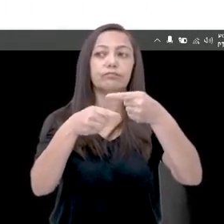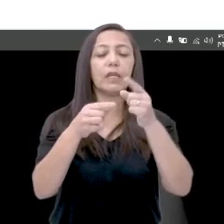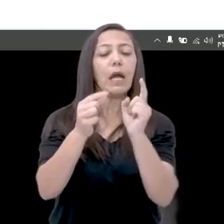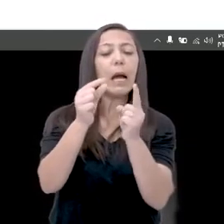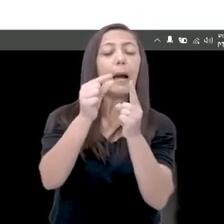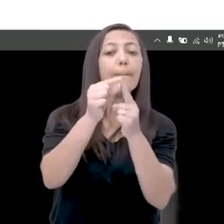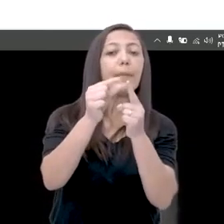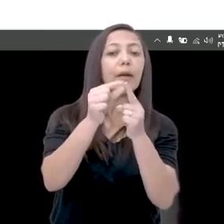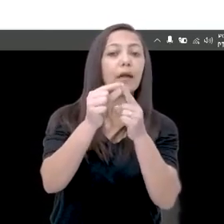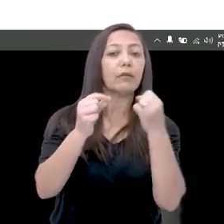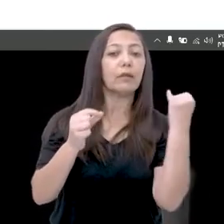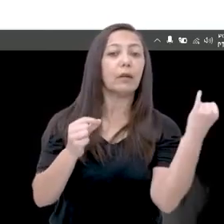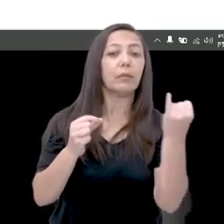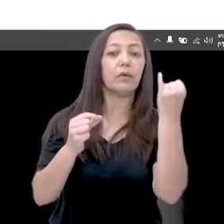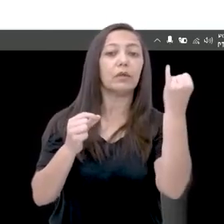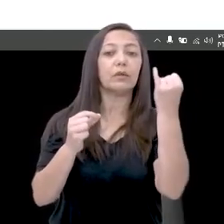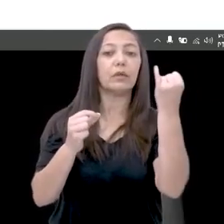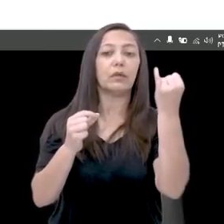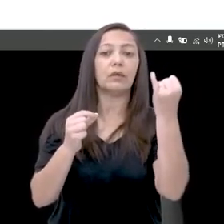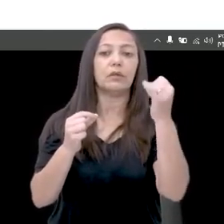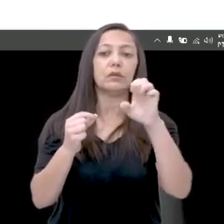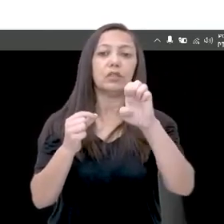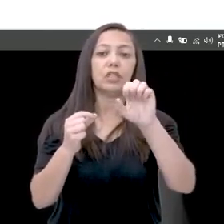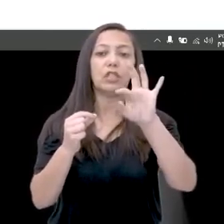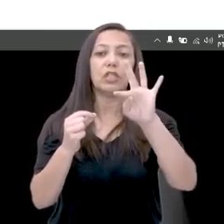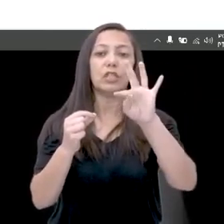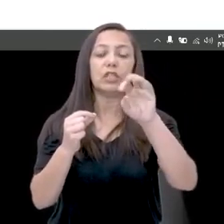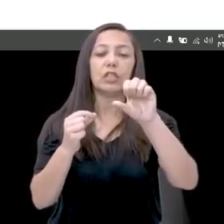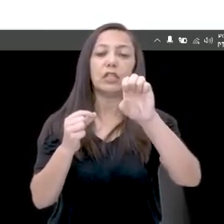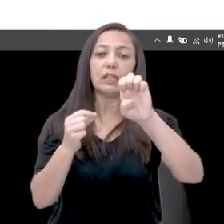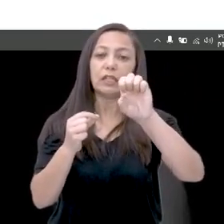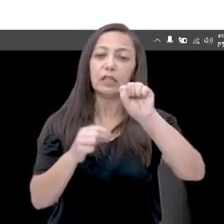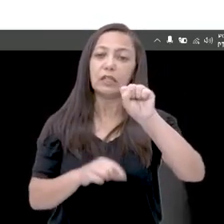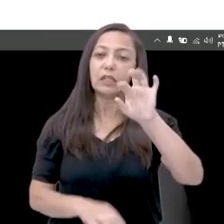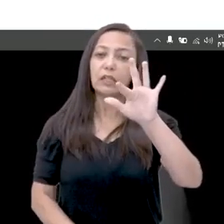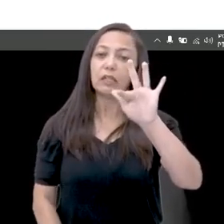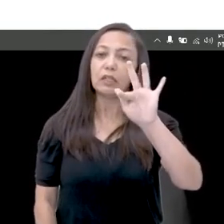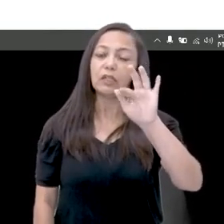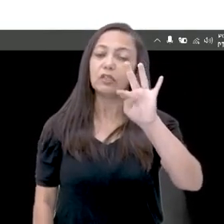para, é muito importante na leitura da razão.